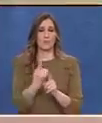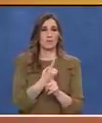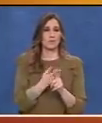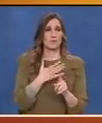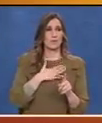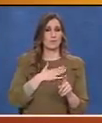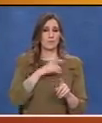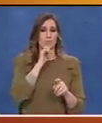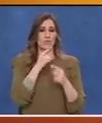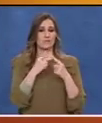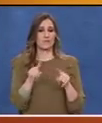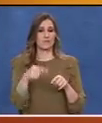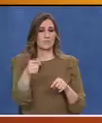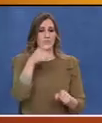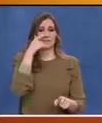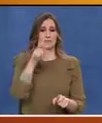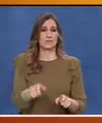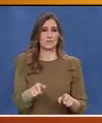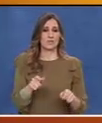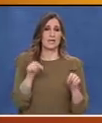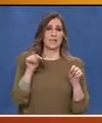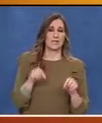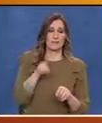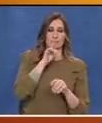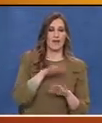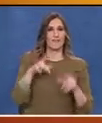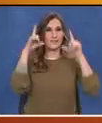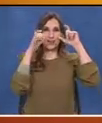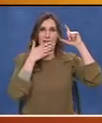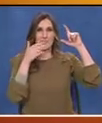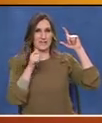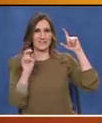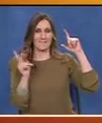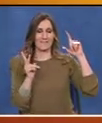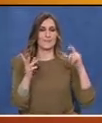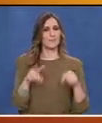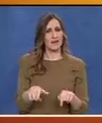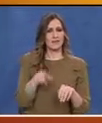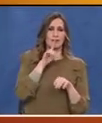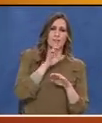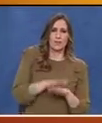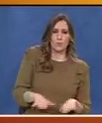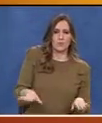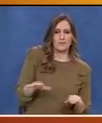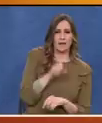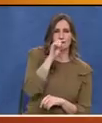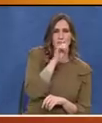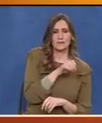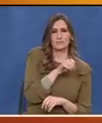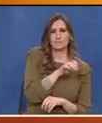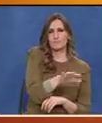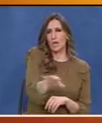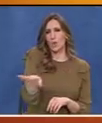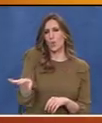isso para isso eo paraíso aqui entra tão bonita rio para isso aqui é tranquilidade está no sítio de